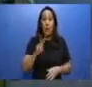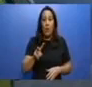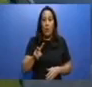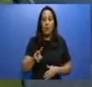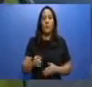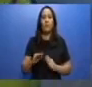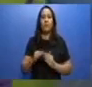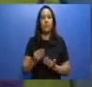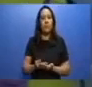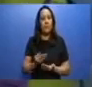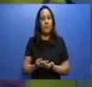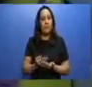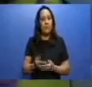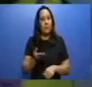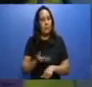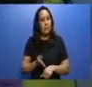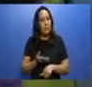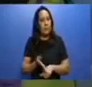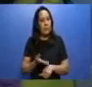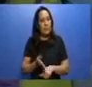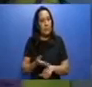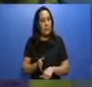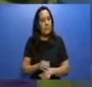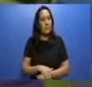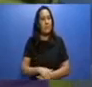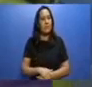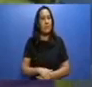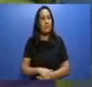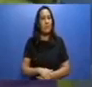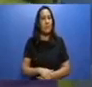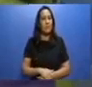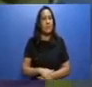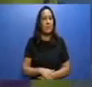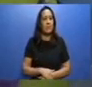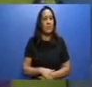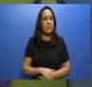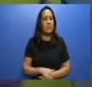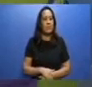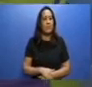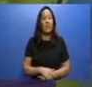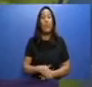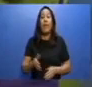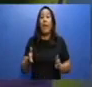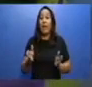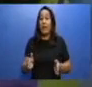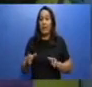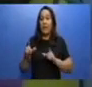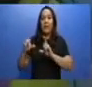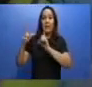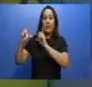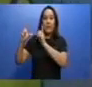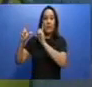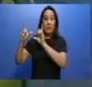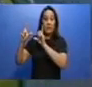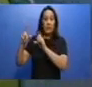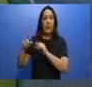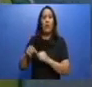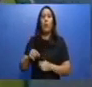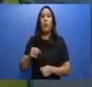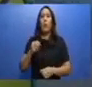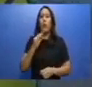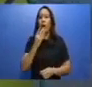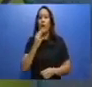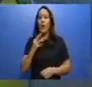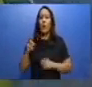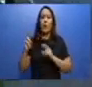vocês que dá para ver certinho as cores. Se a professora falar uma cor diferente, é porque aqui às vezes a imagem muda, tá? Eu vou falar as que eu